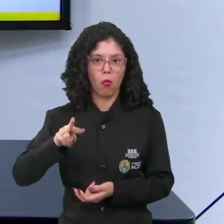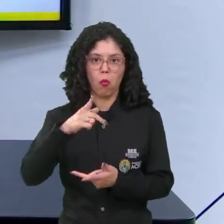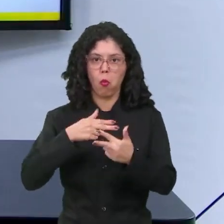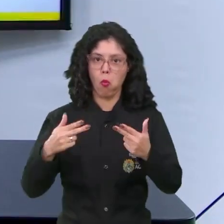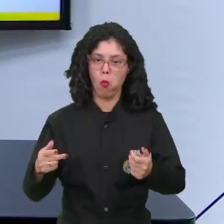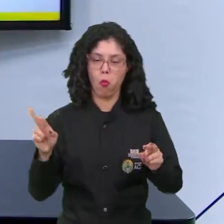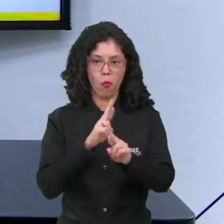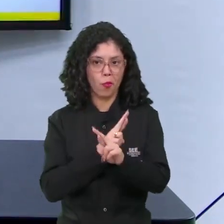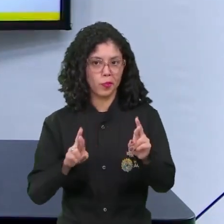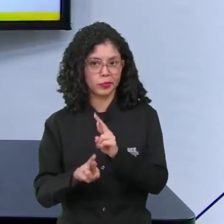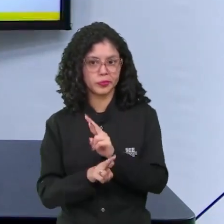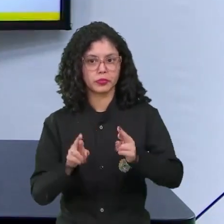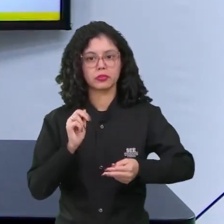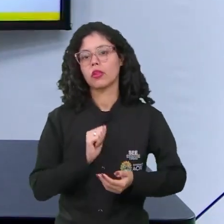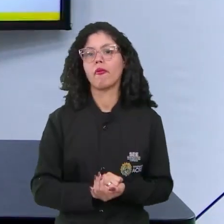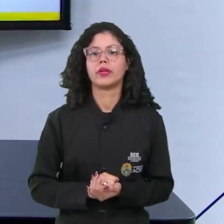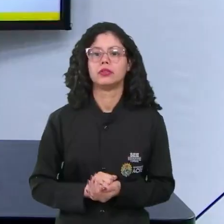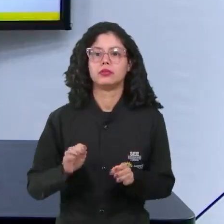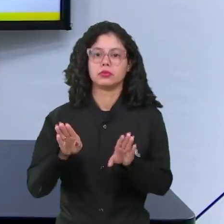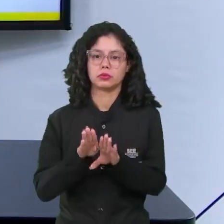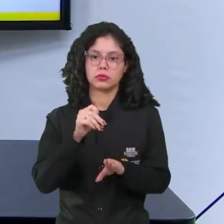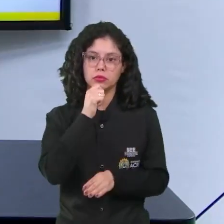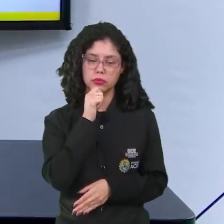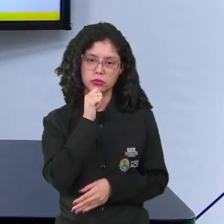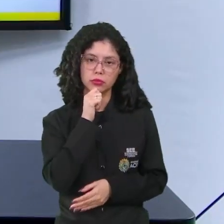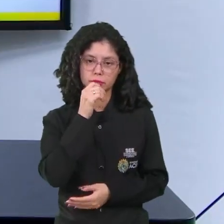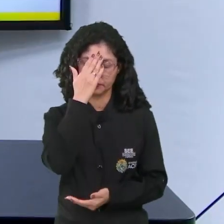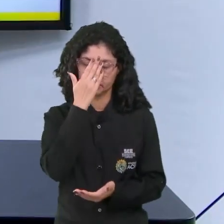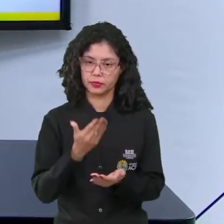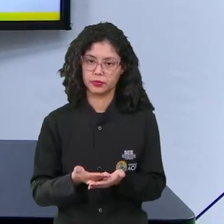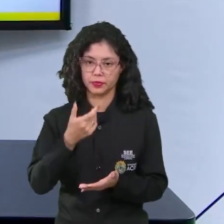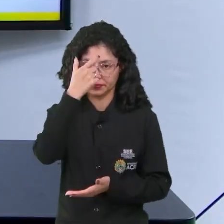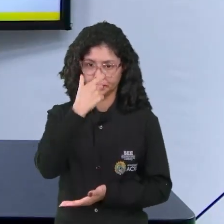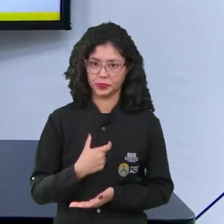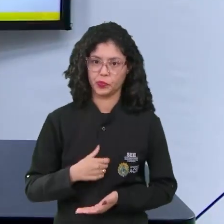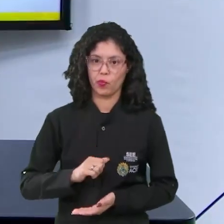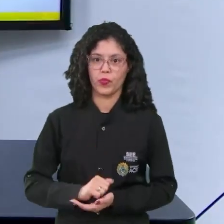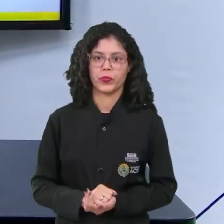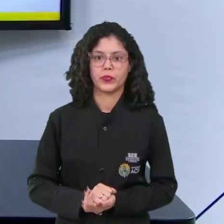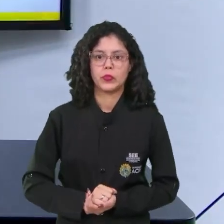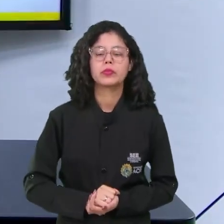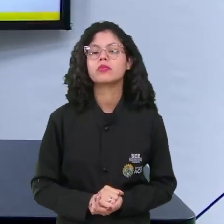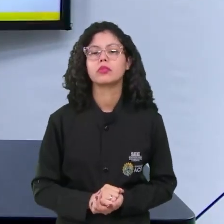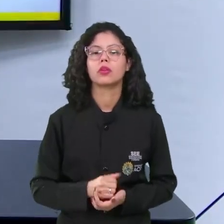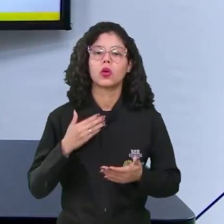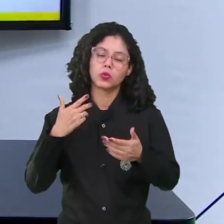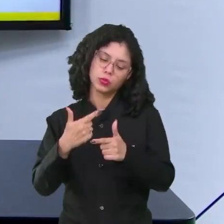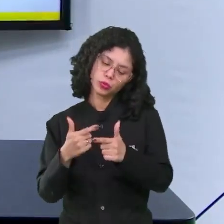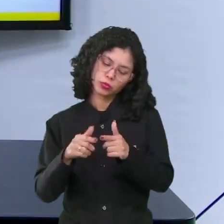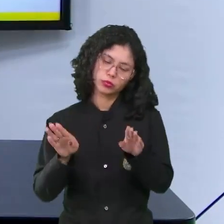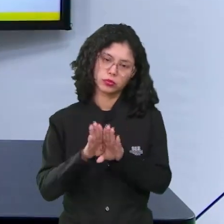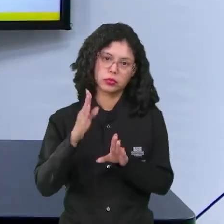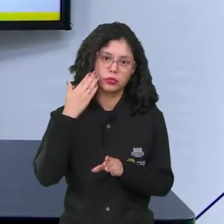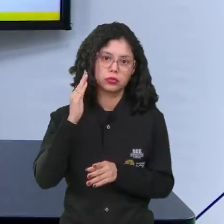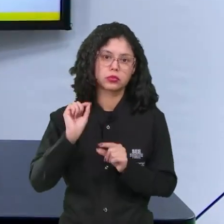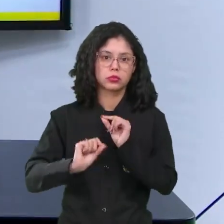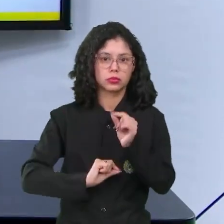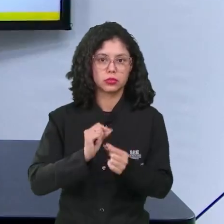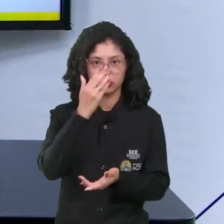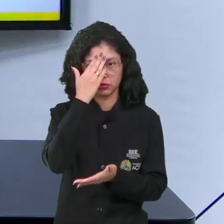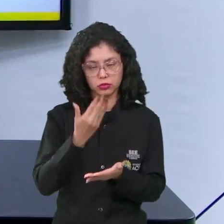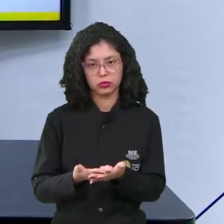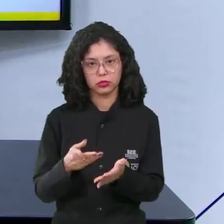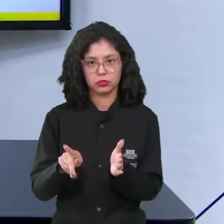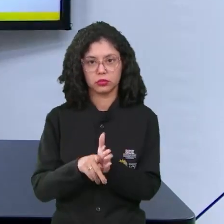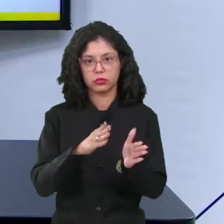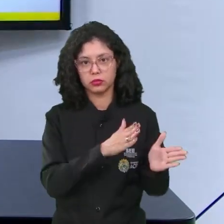coisas relacionadas à minha crença pessoal, isso me limita. O problema é que o algoritmo entende que aquela crença é a sua